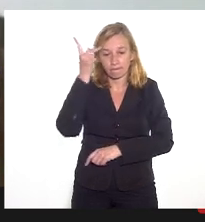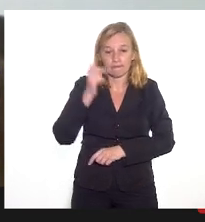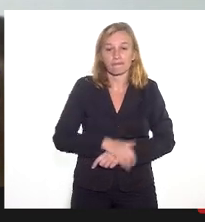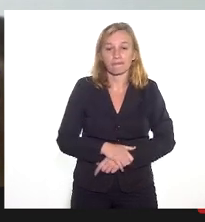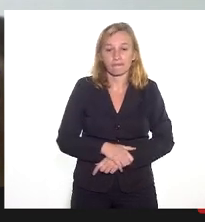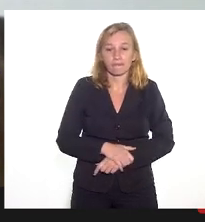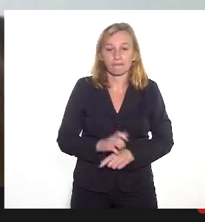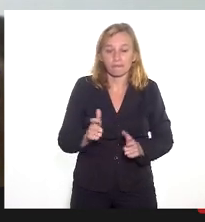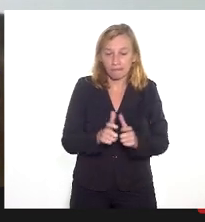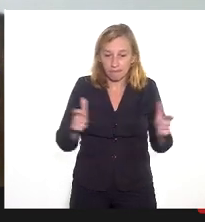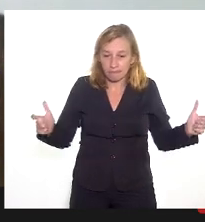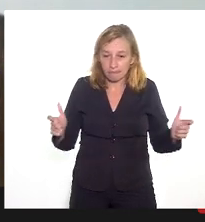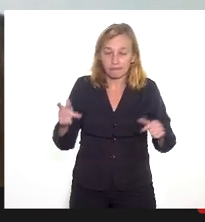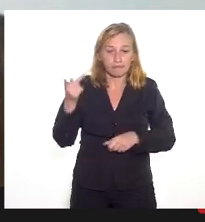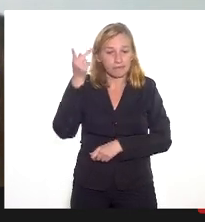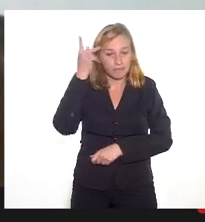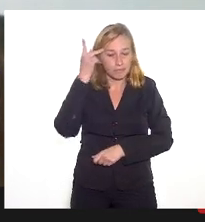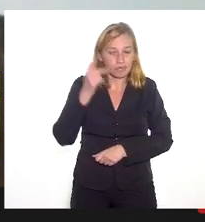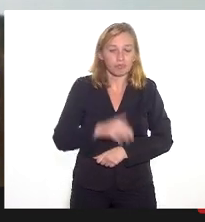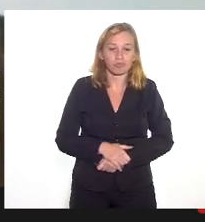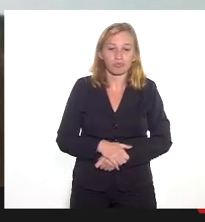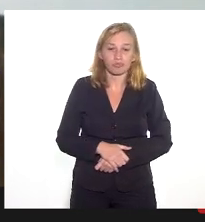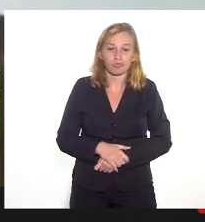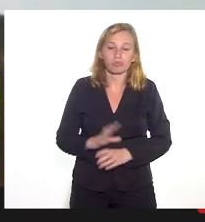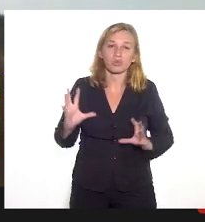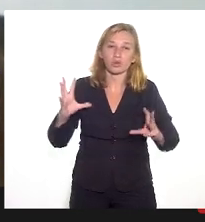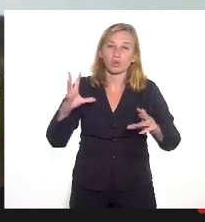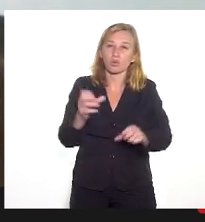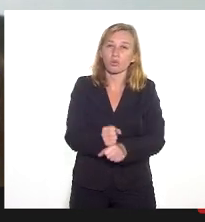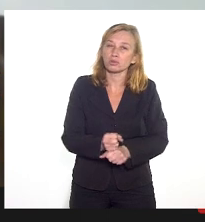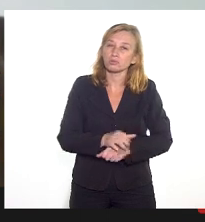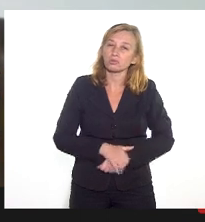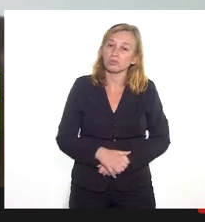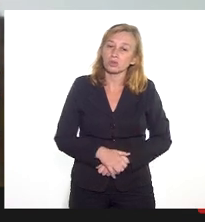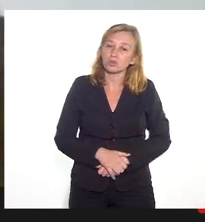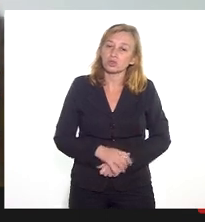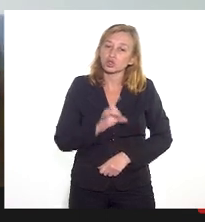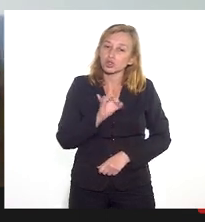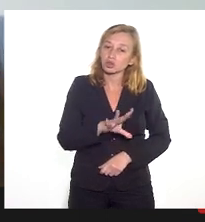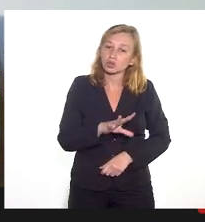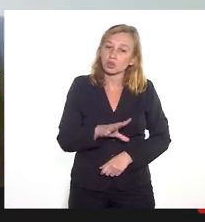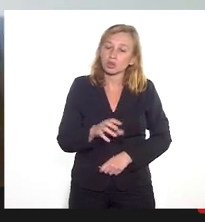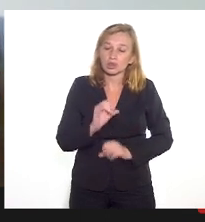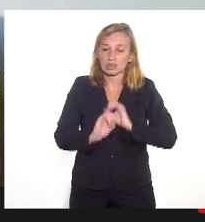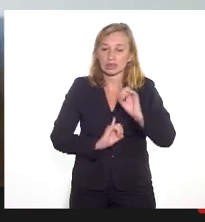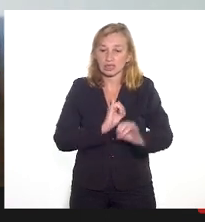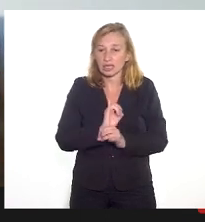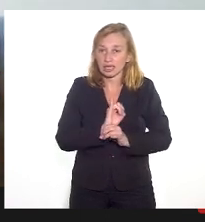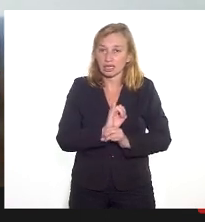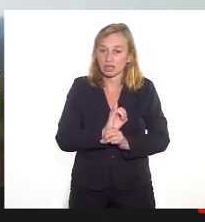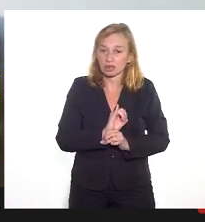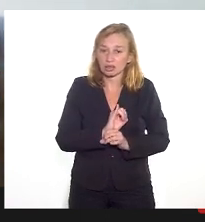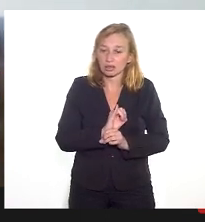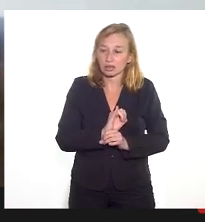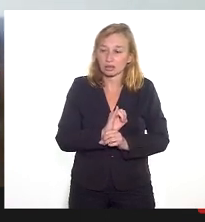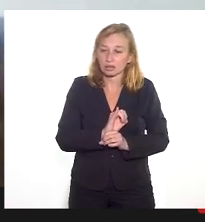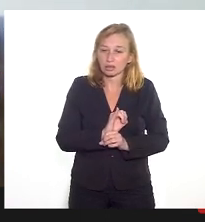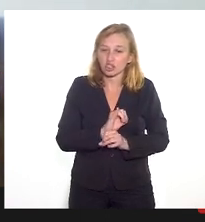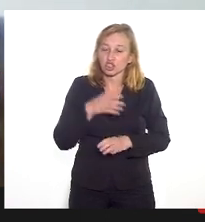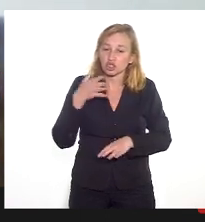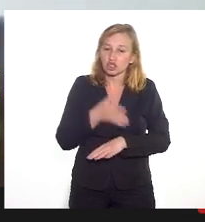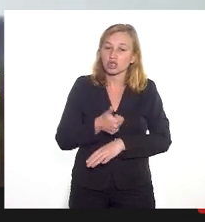na Grande São Paulo, e somando só na internet, nós também estamos chegando